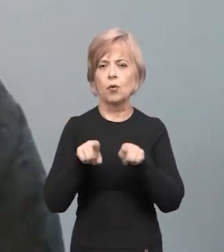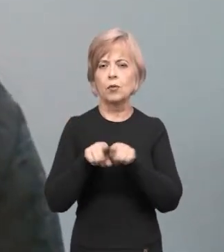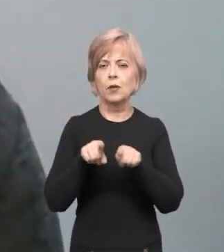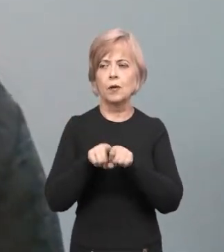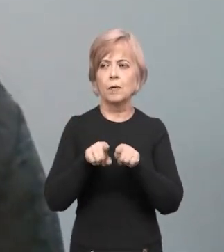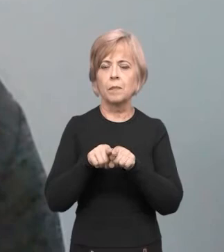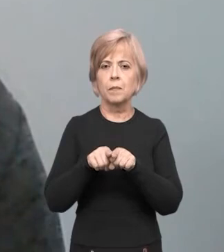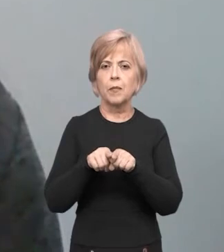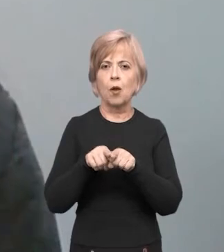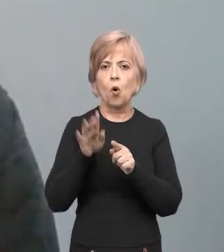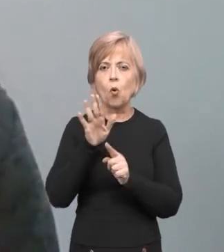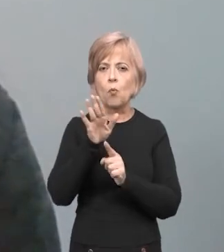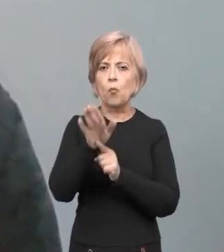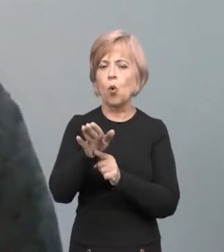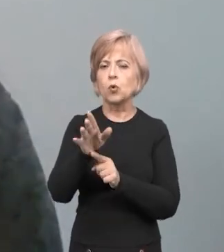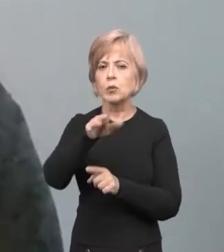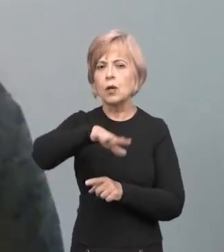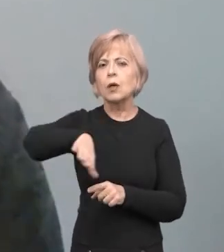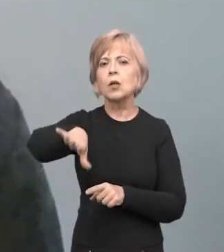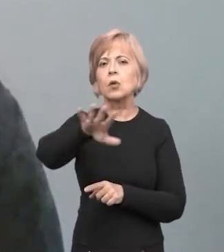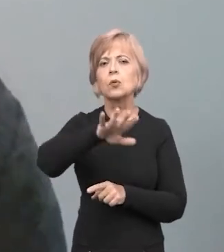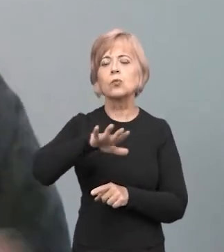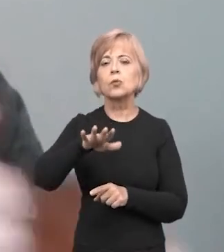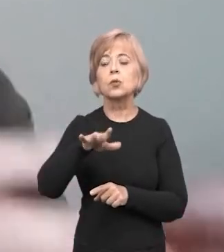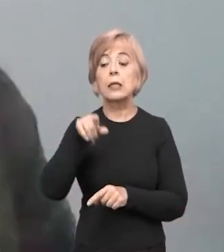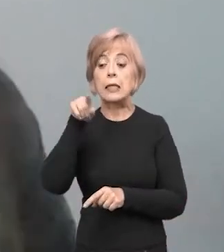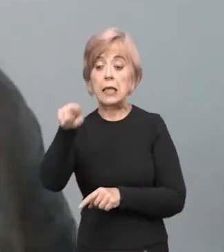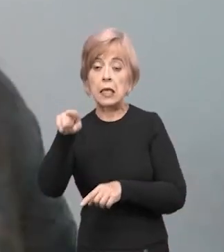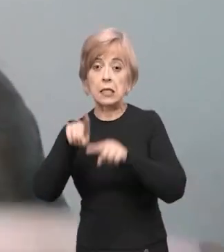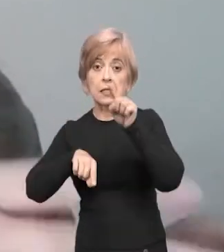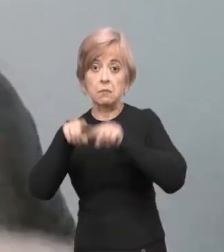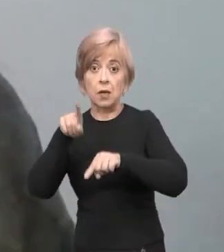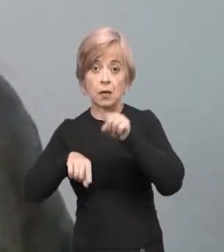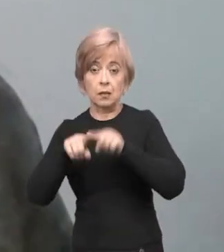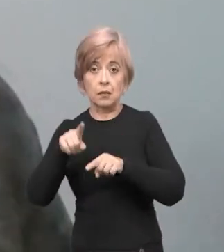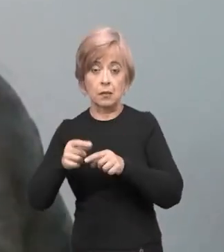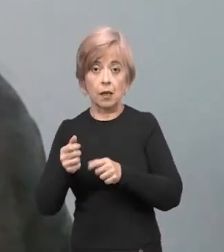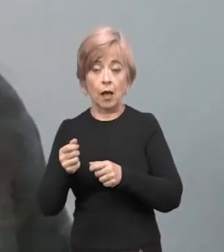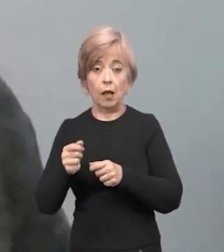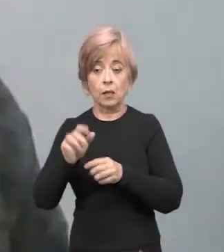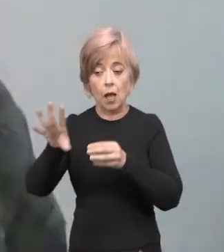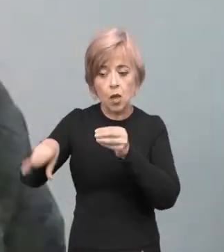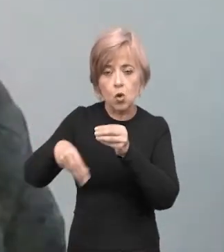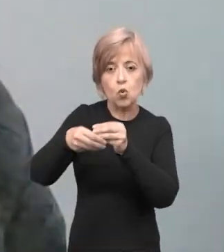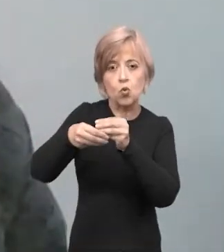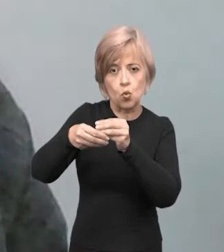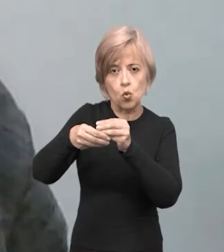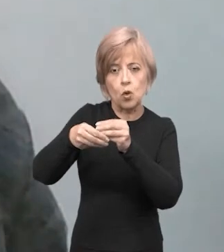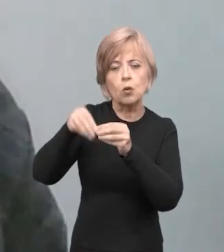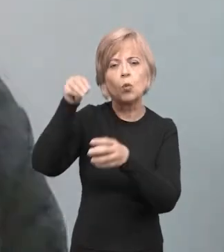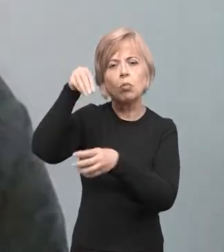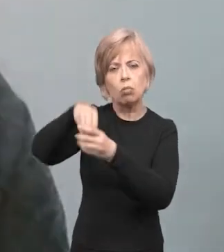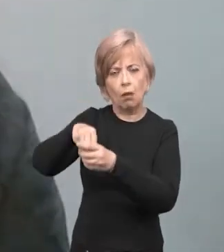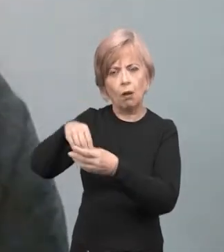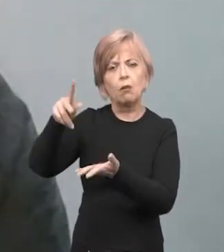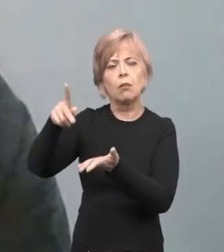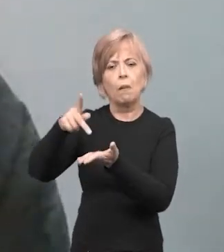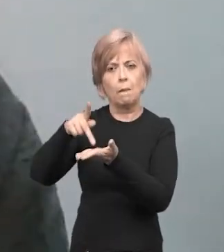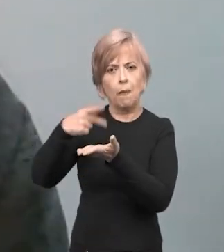íamos indicando para eles, né, que esses materiais estavam sendo incluídos também na nossa